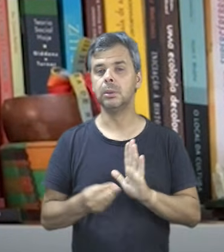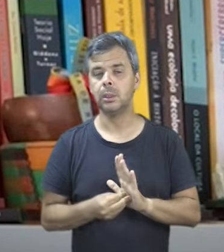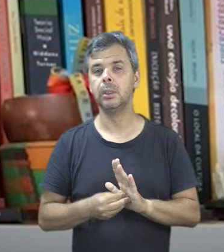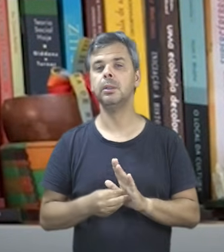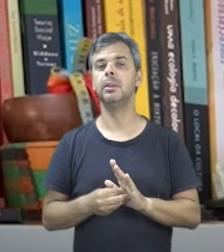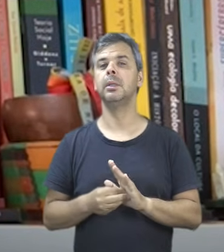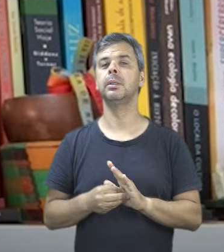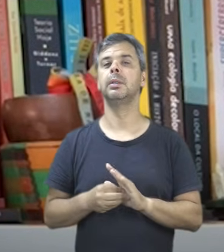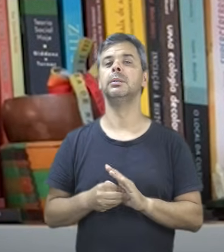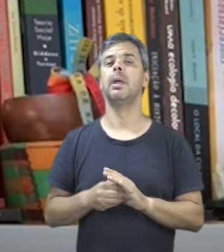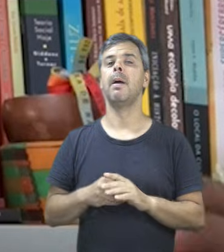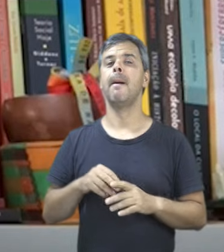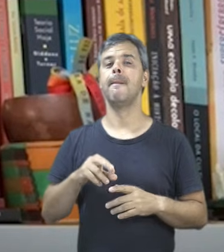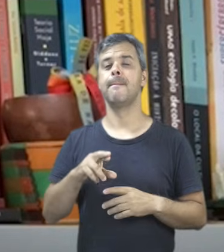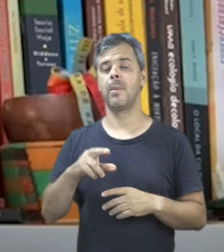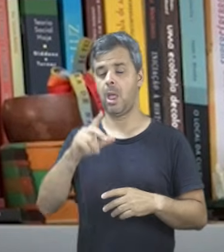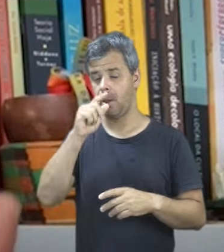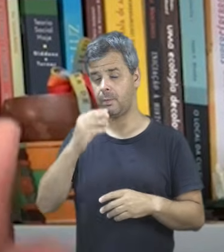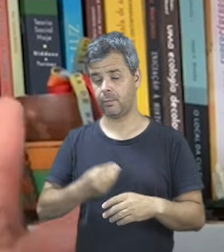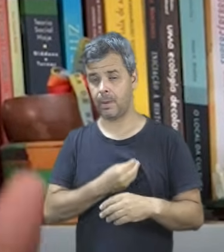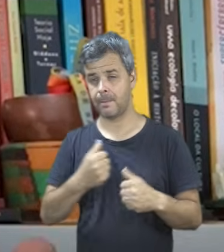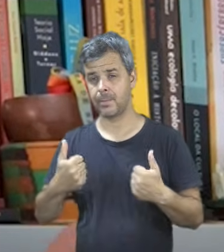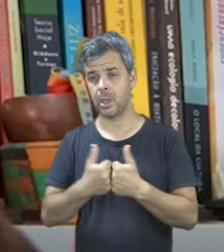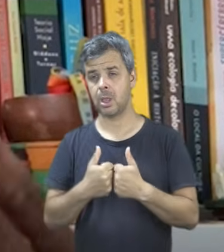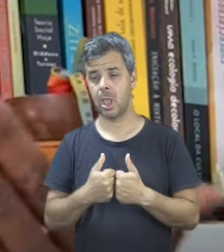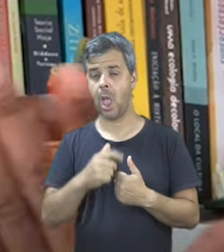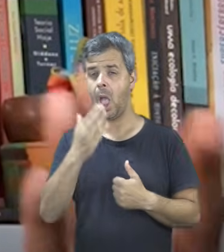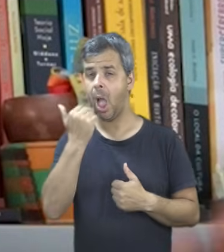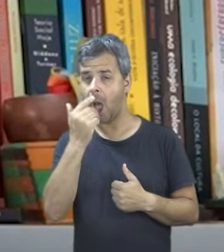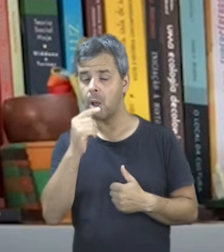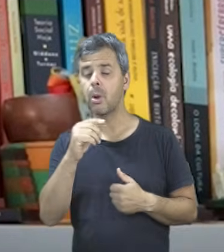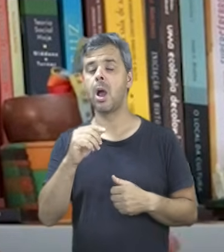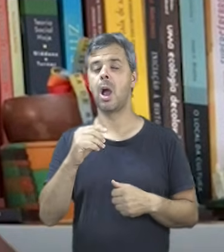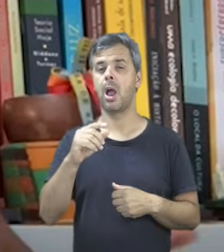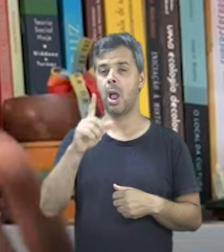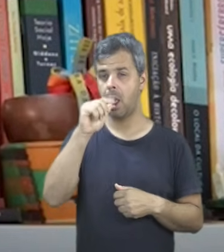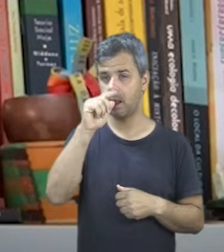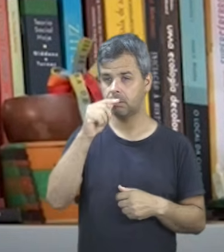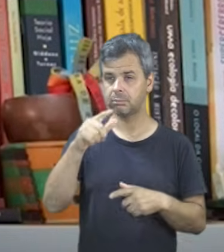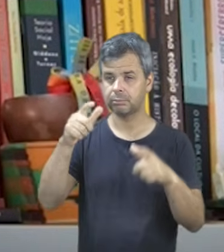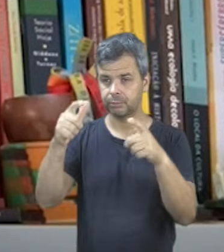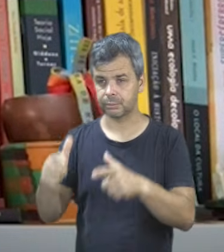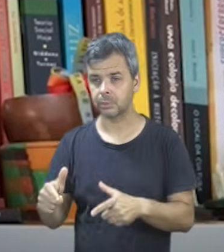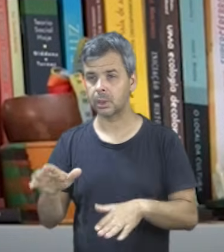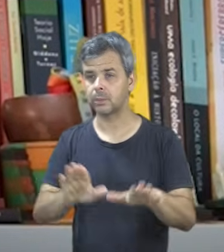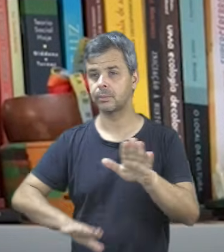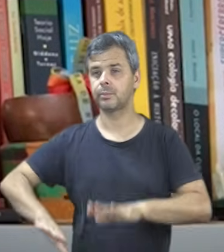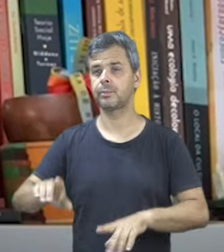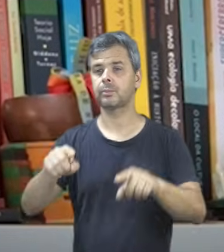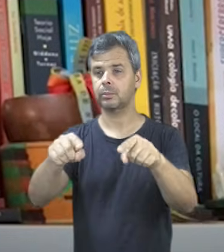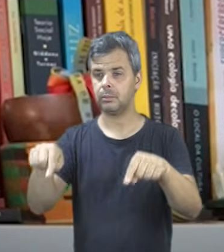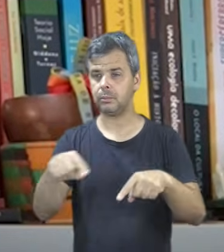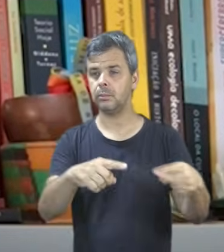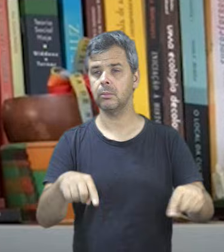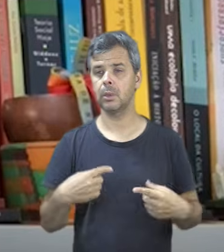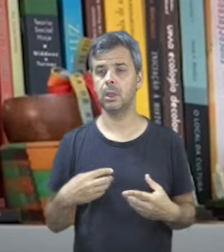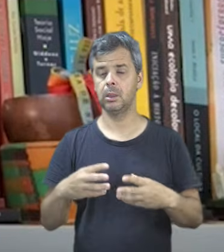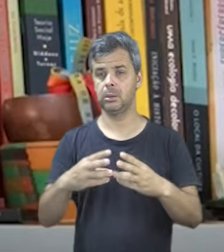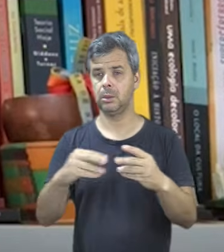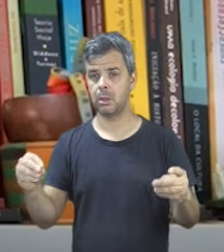ribeirinhas, periféricas. São elas que garantem água, alimento, cuidado com o território, com as famílias. Quando o